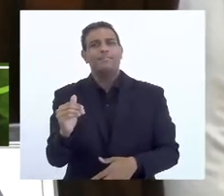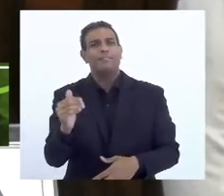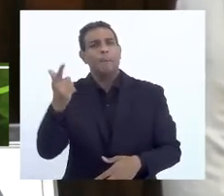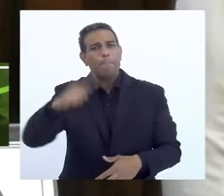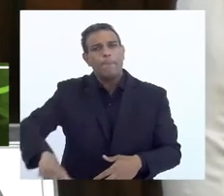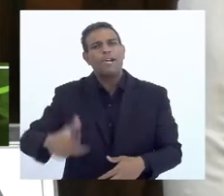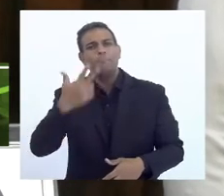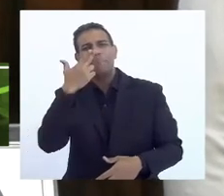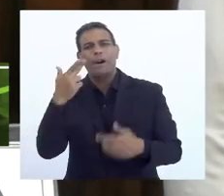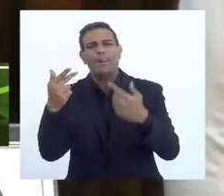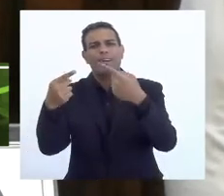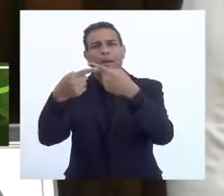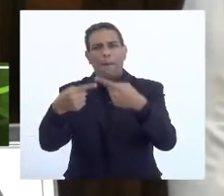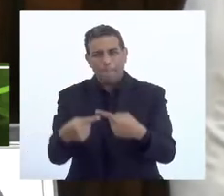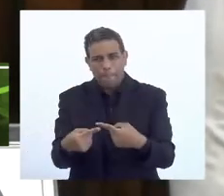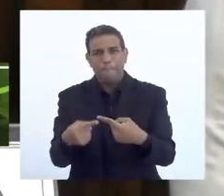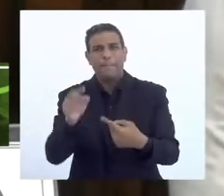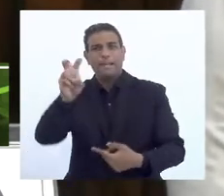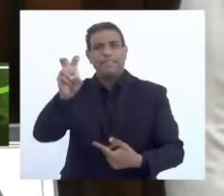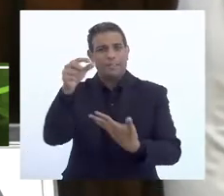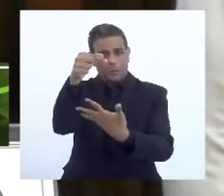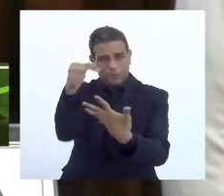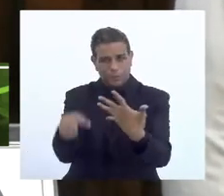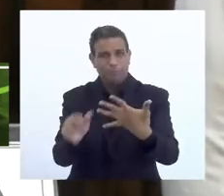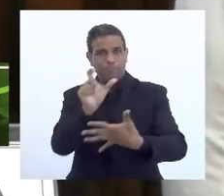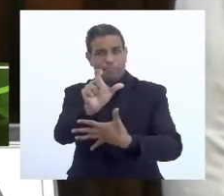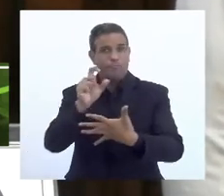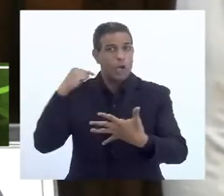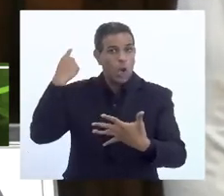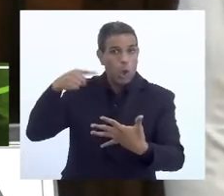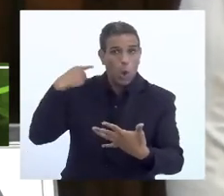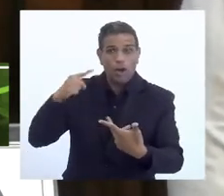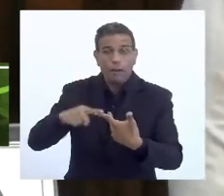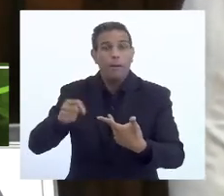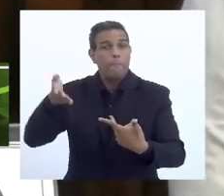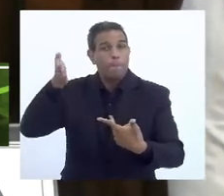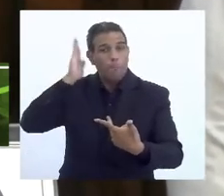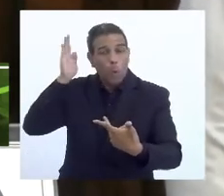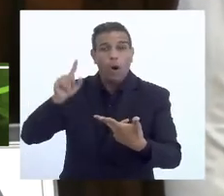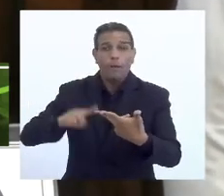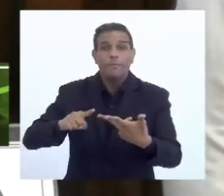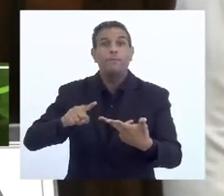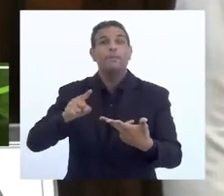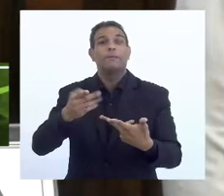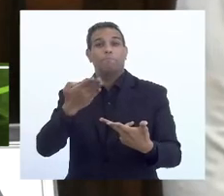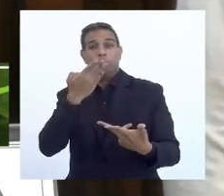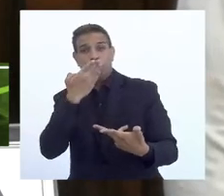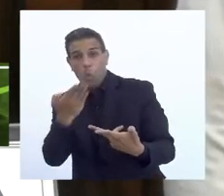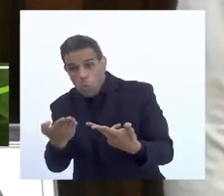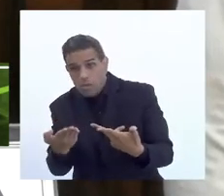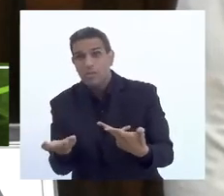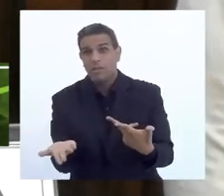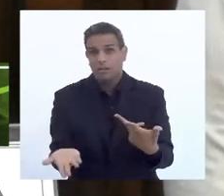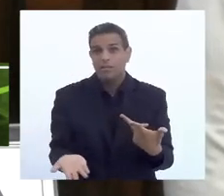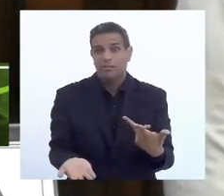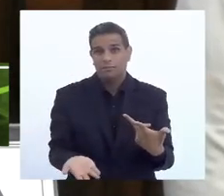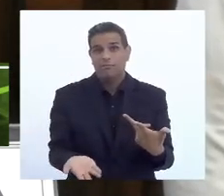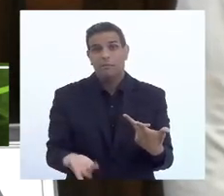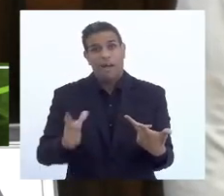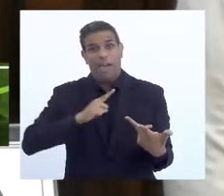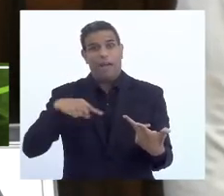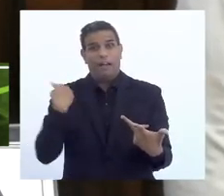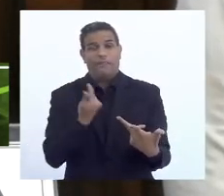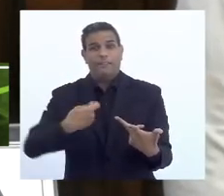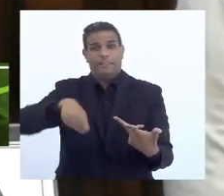ou sinônimos de 5 principais expressões: loucas, burras, putas, desculpa, no plenário não pode falar, mas é o que